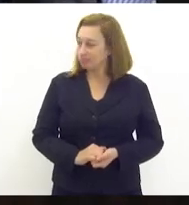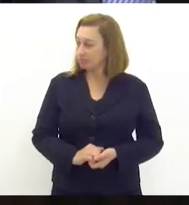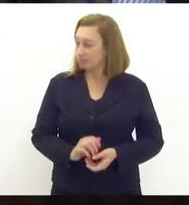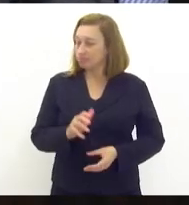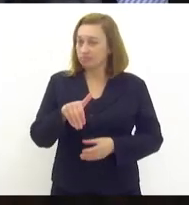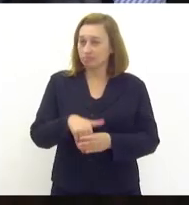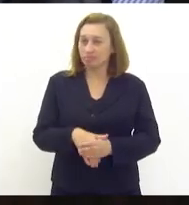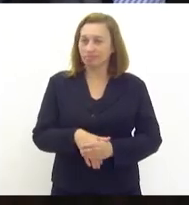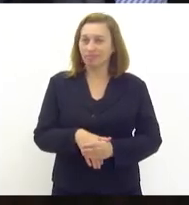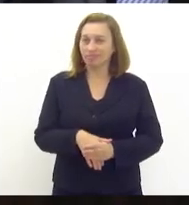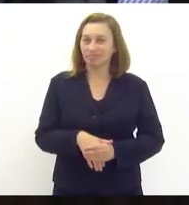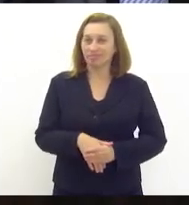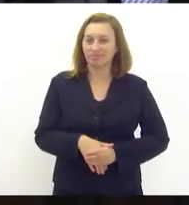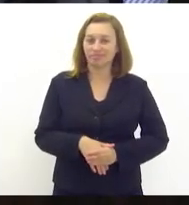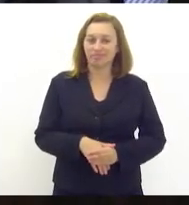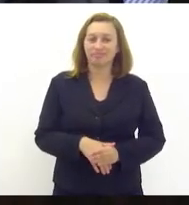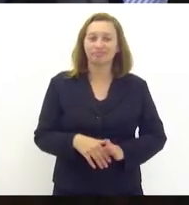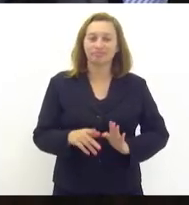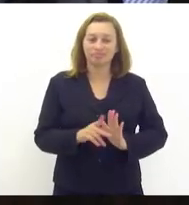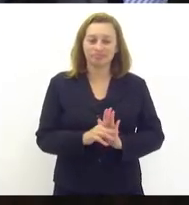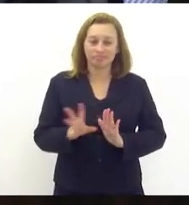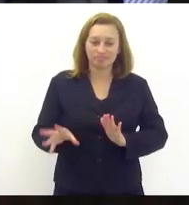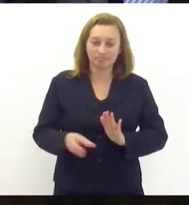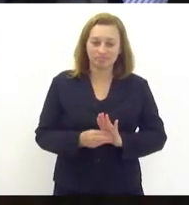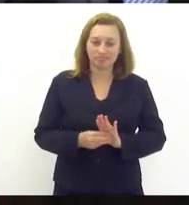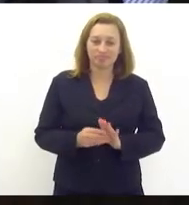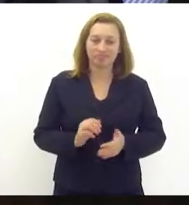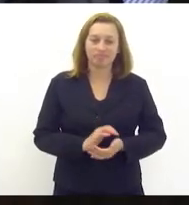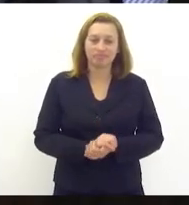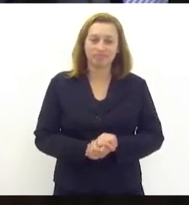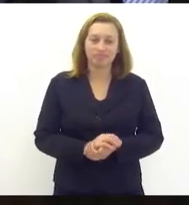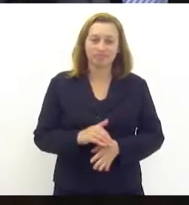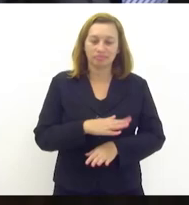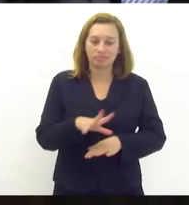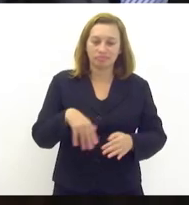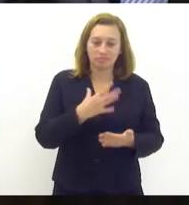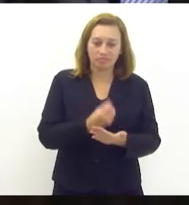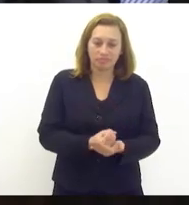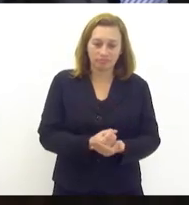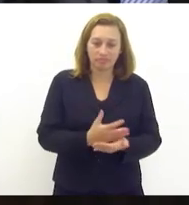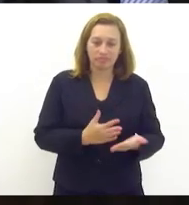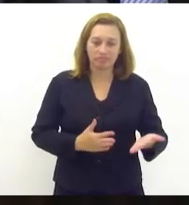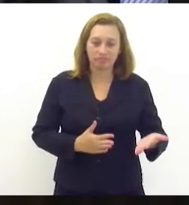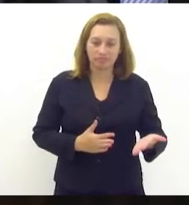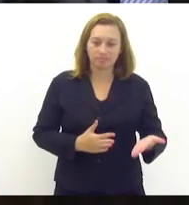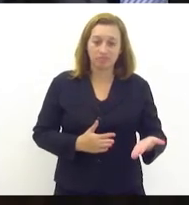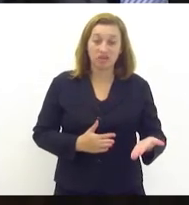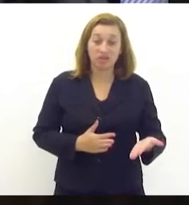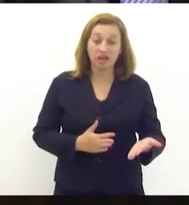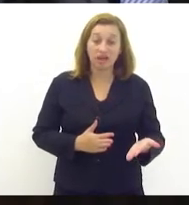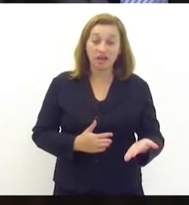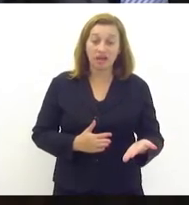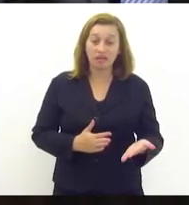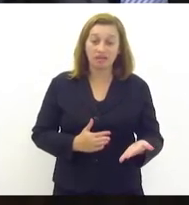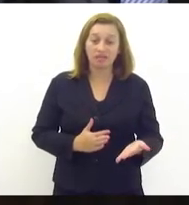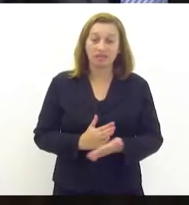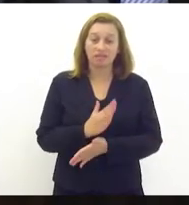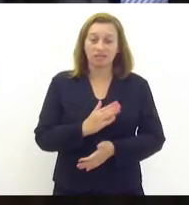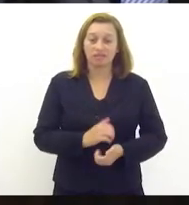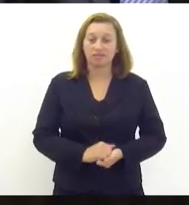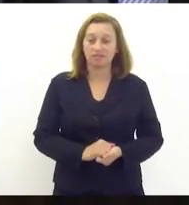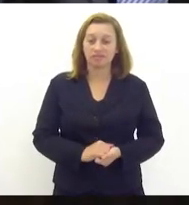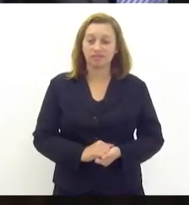votação o projeto assim emendado Como estão aprovado